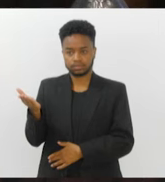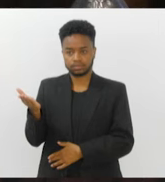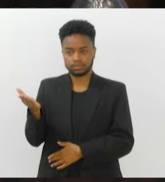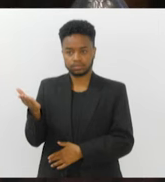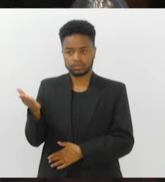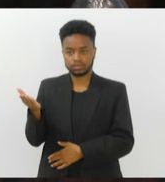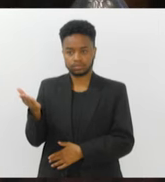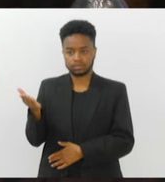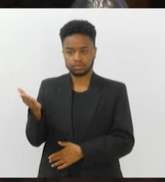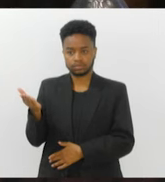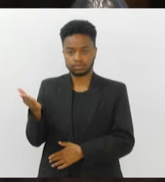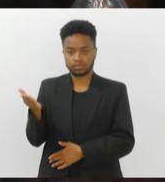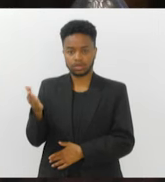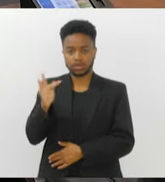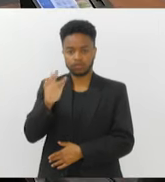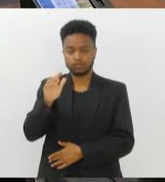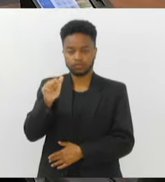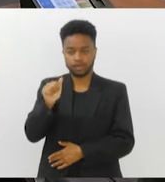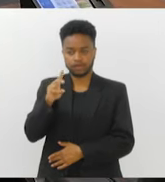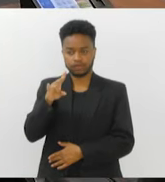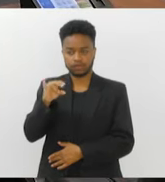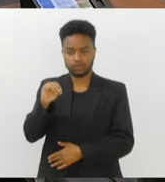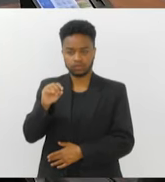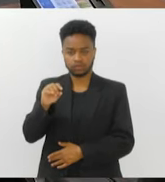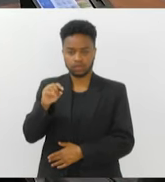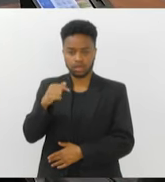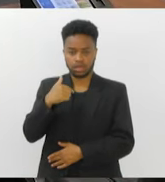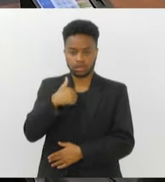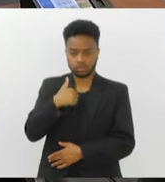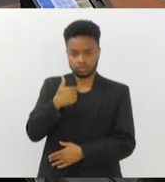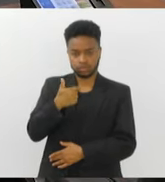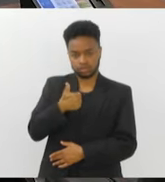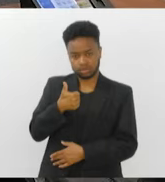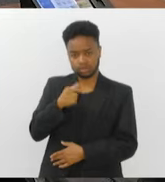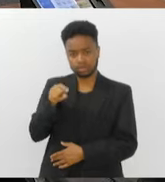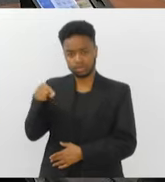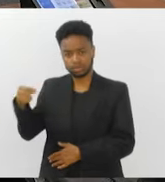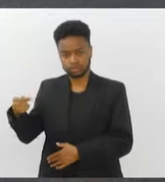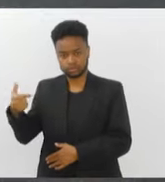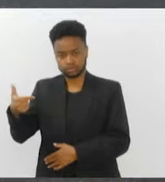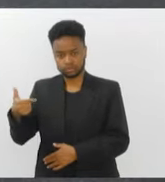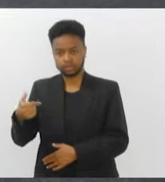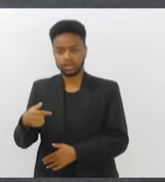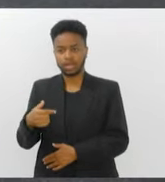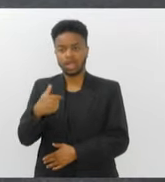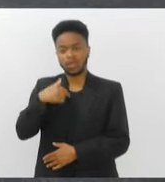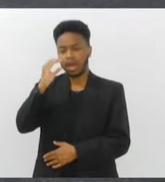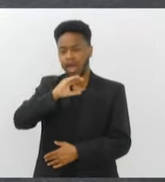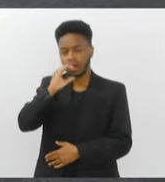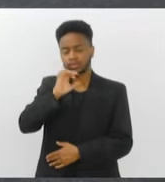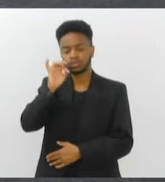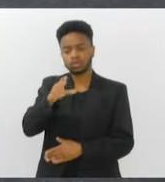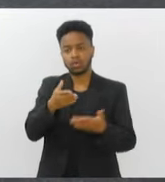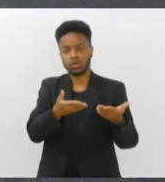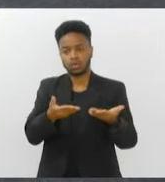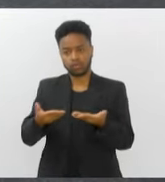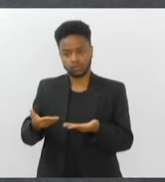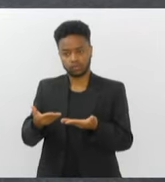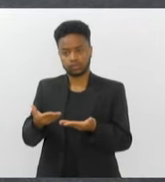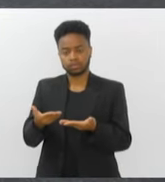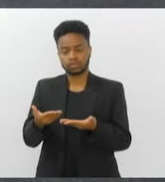mas... Serafini deixou? Deixou a aqui. Renata Souza. Senhor presidente, muito rápido, só para fazer um convite